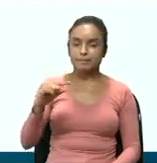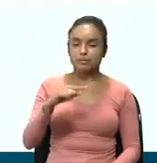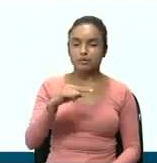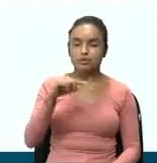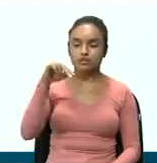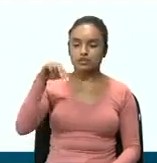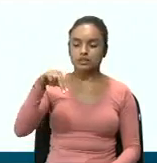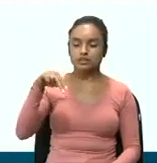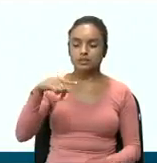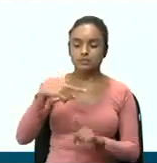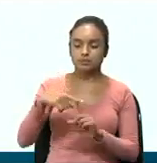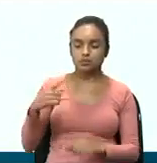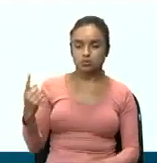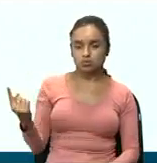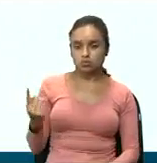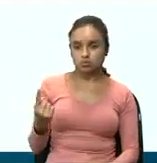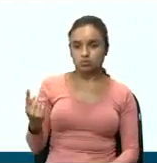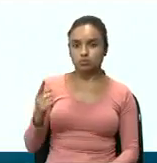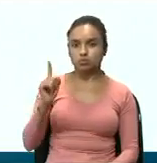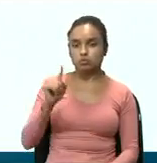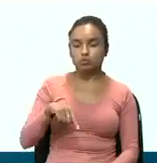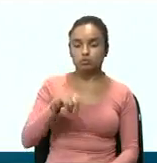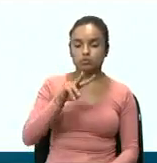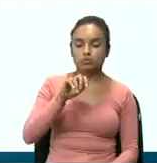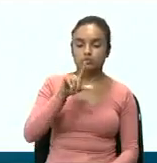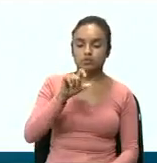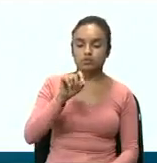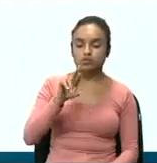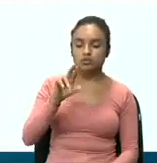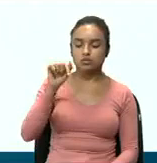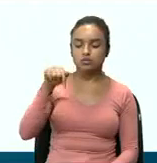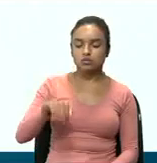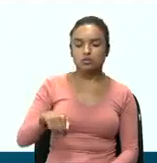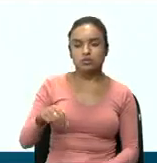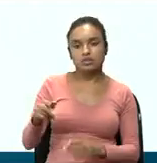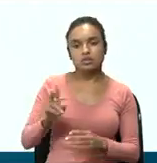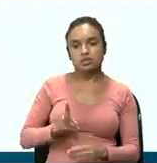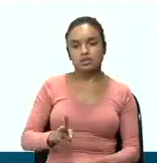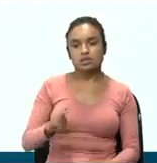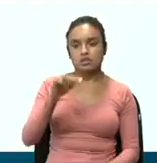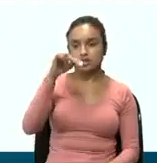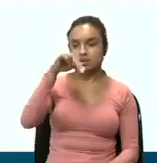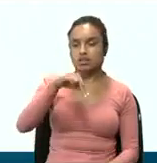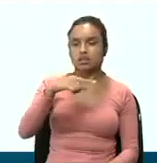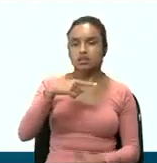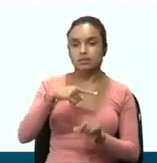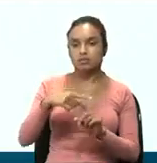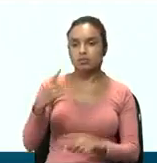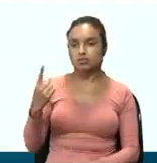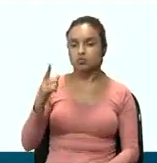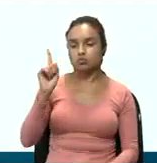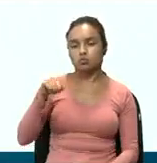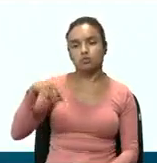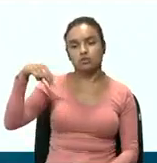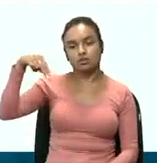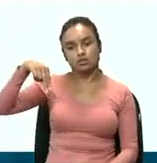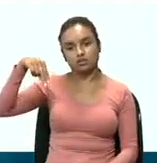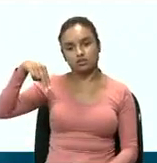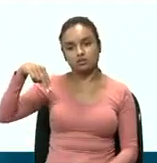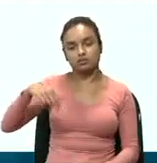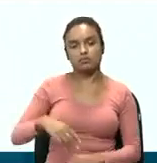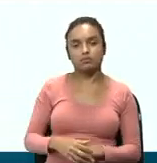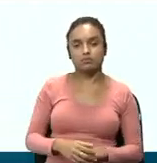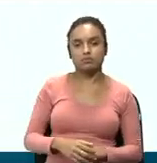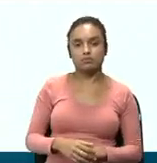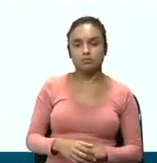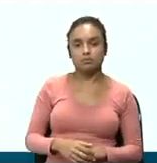eu estou pegando o valor que está na sequência de n. Então, n mais 1 está na sequência de n. E é com esse valor que eu vou trabalhar.